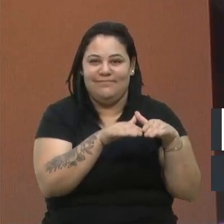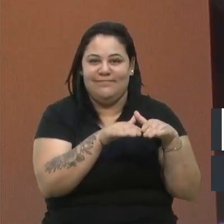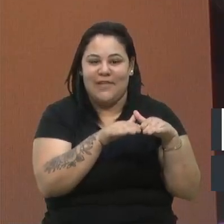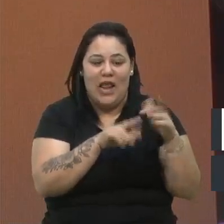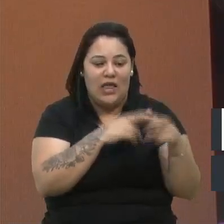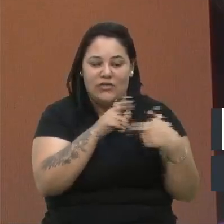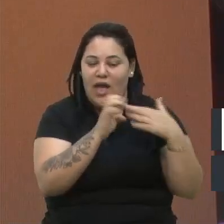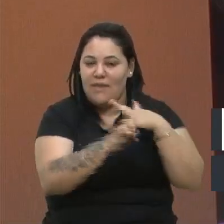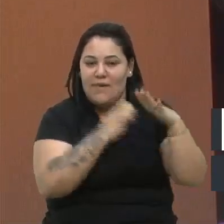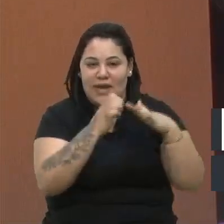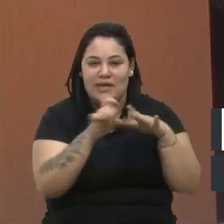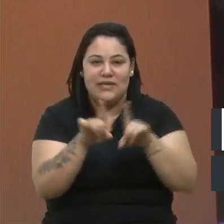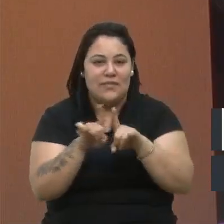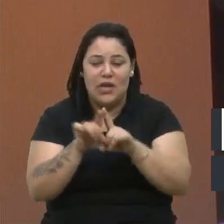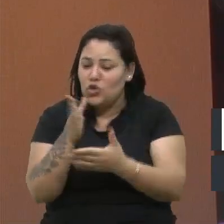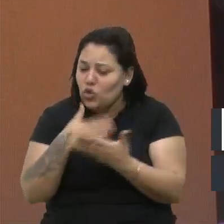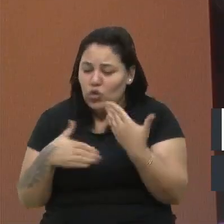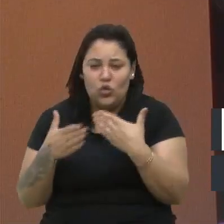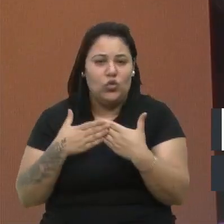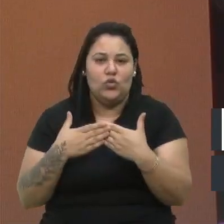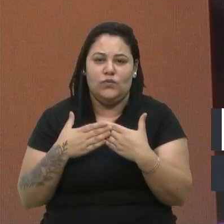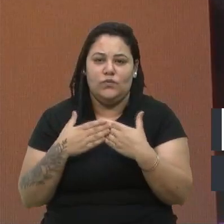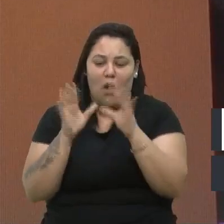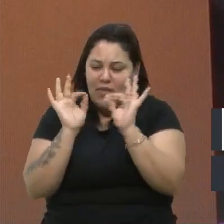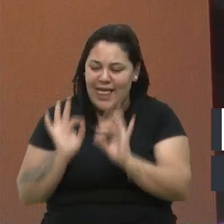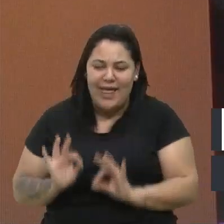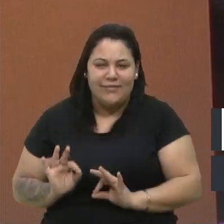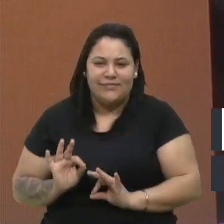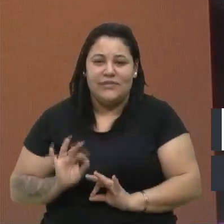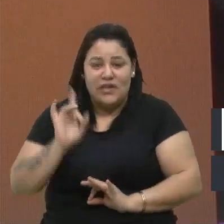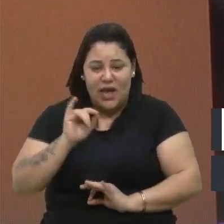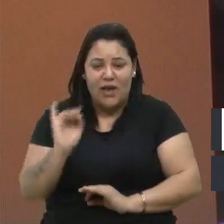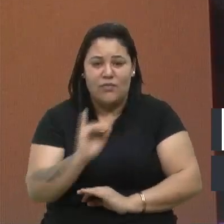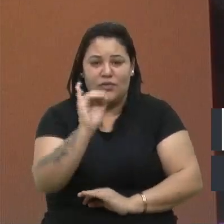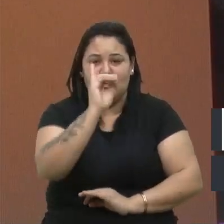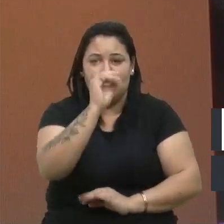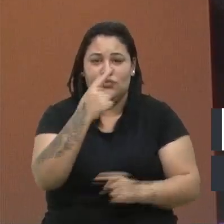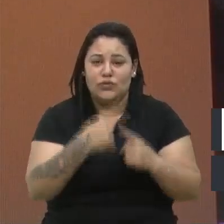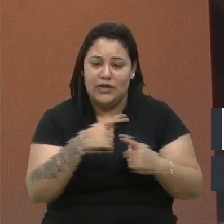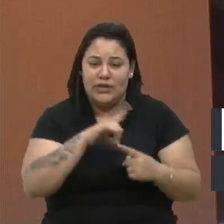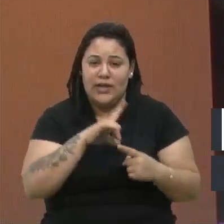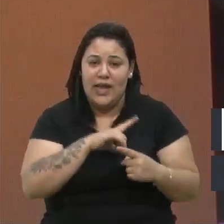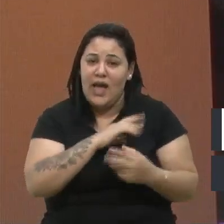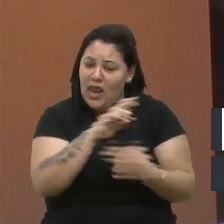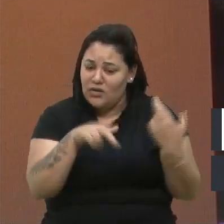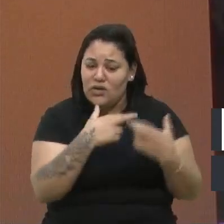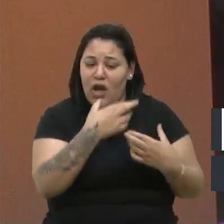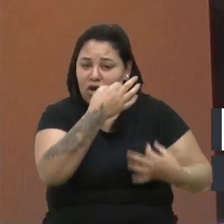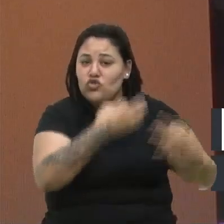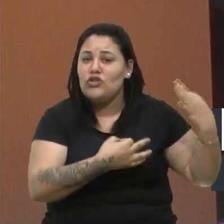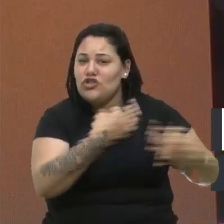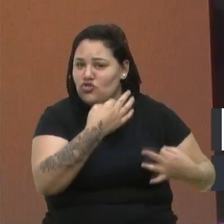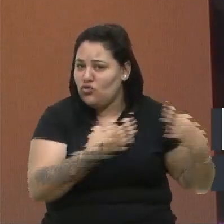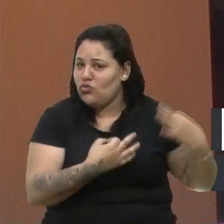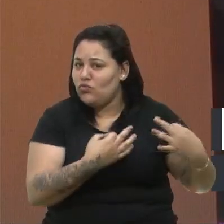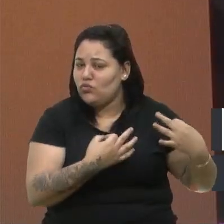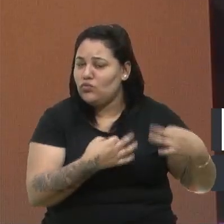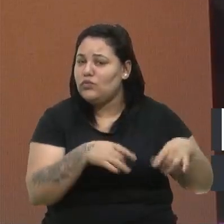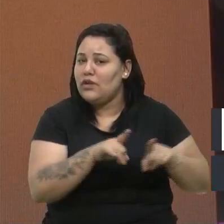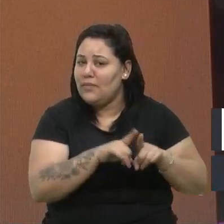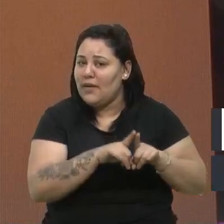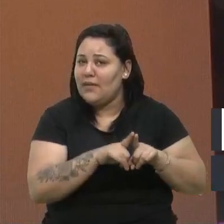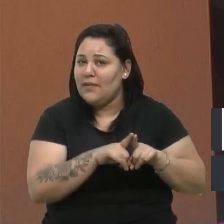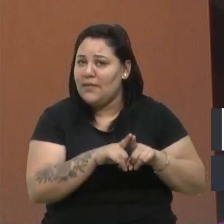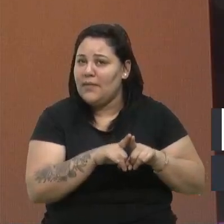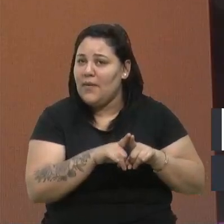organizacionais, enfim, diversos termos. E isso é muito importante, que dá um embasamento jurídico também para eles se